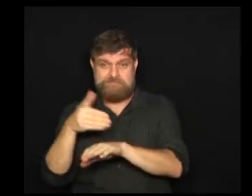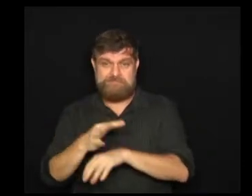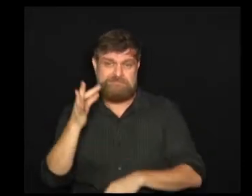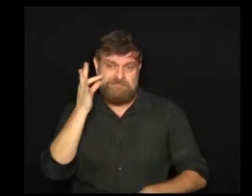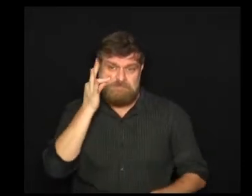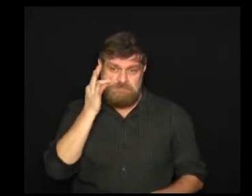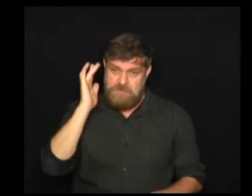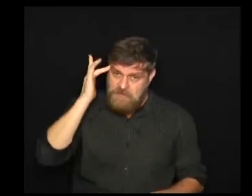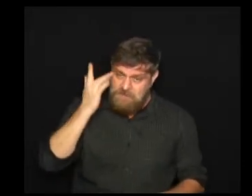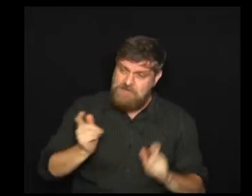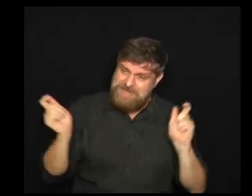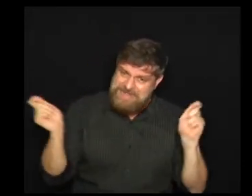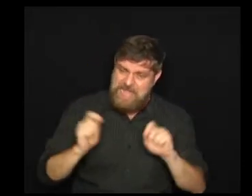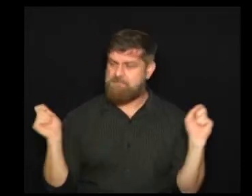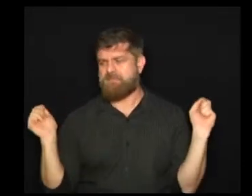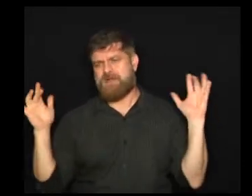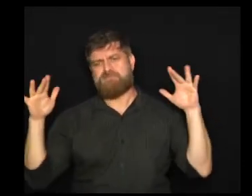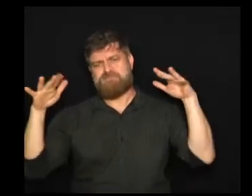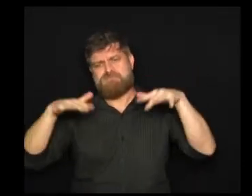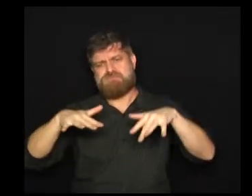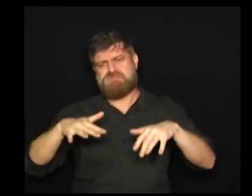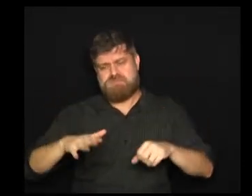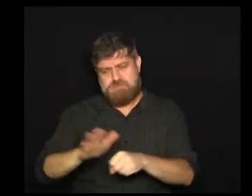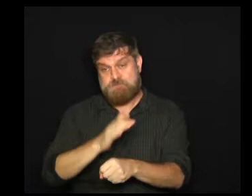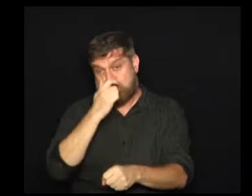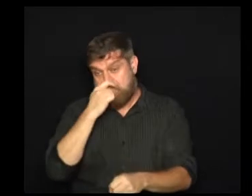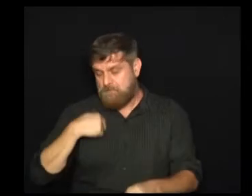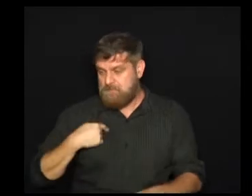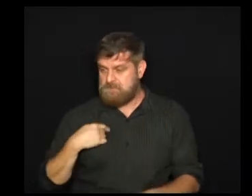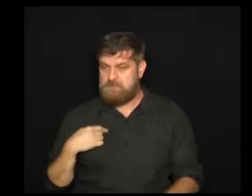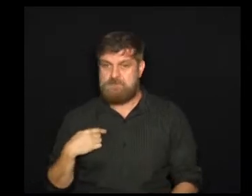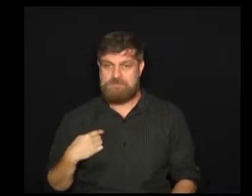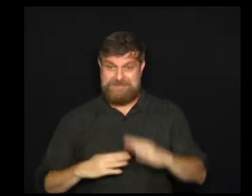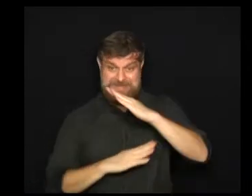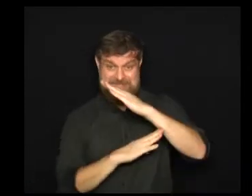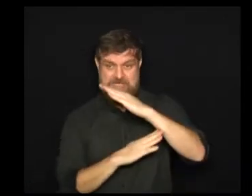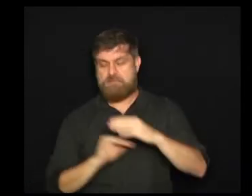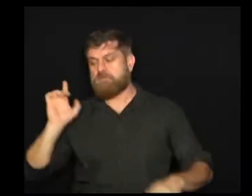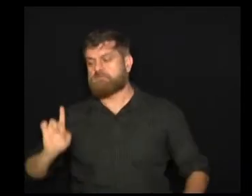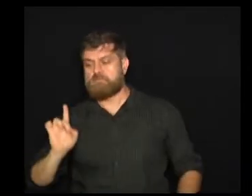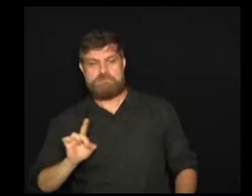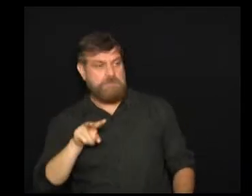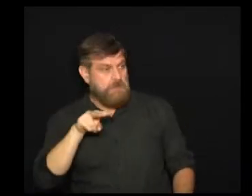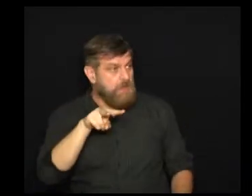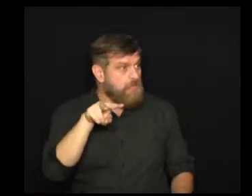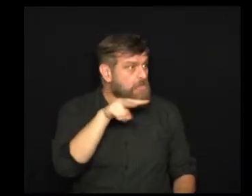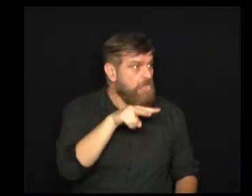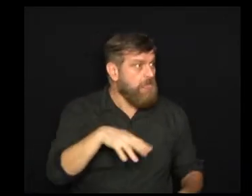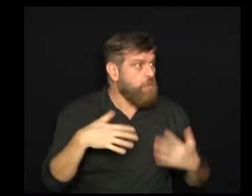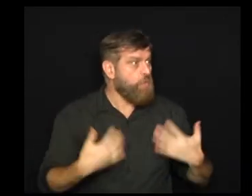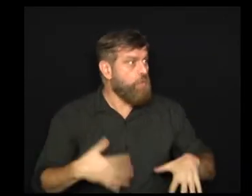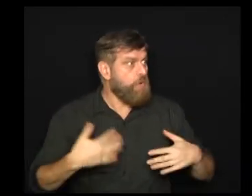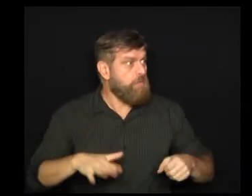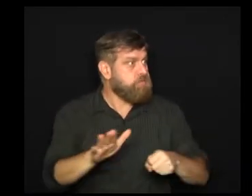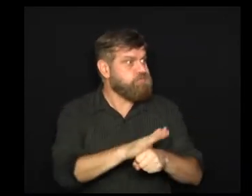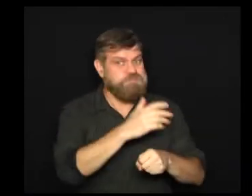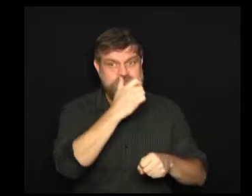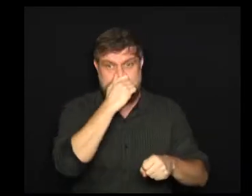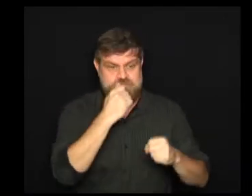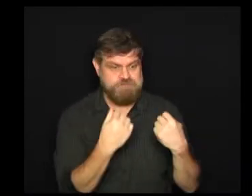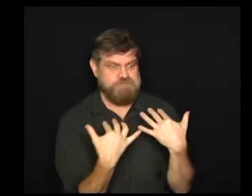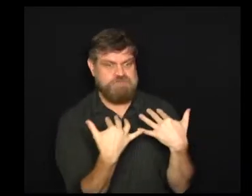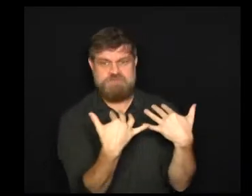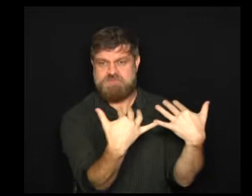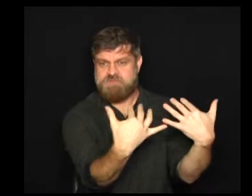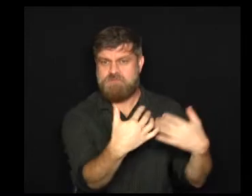uma adesão maior, mas eu fiquei bastante feliz. Quando eu cheguei aqui na Câmara, eu vi um monte de gente aqui, plenário cheio de gente, pelo